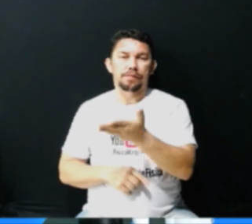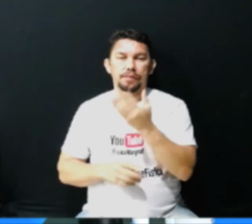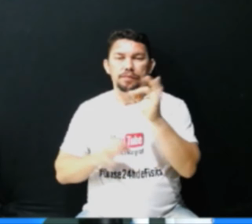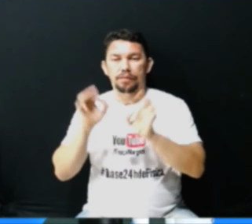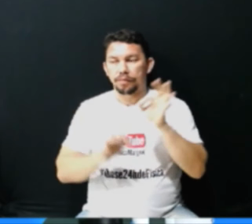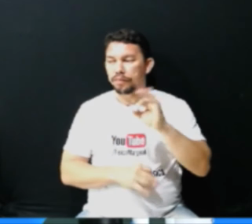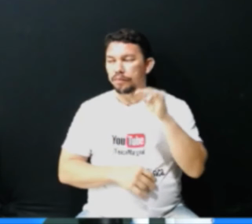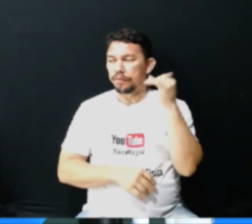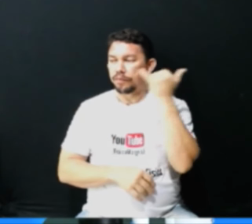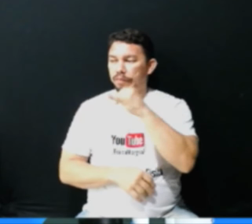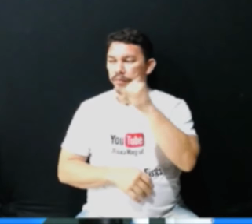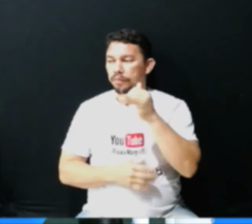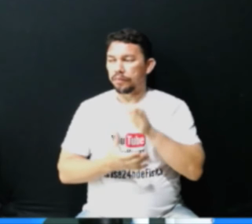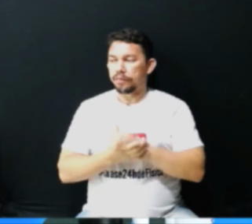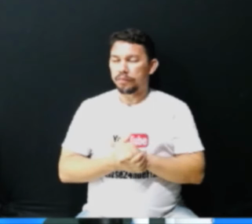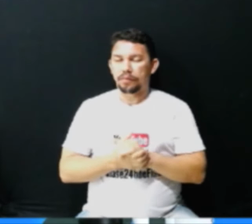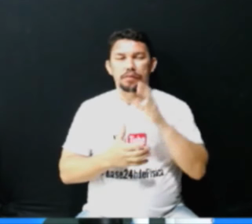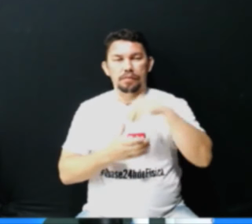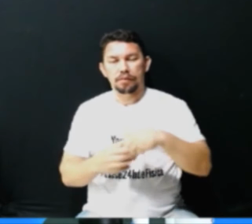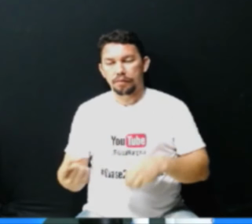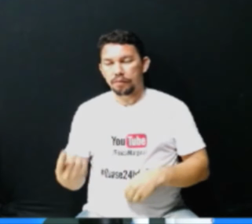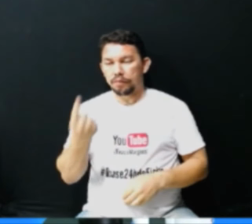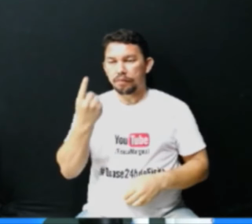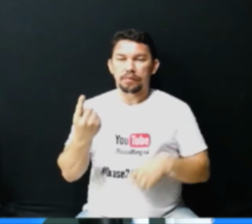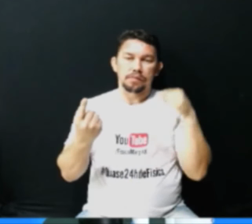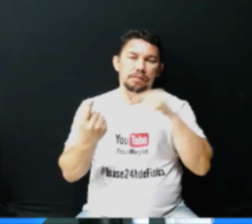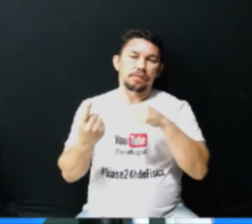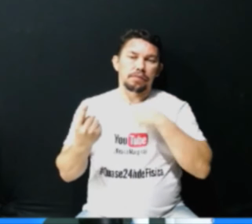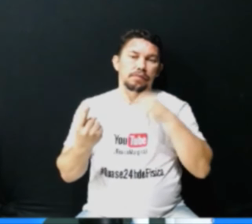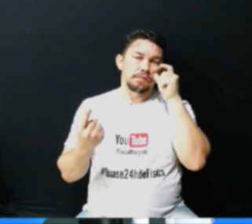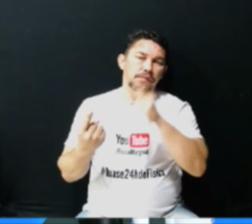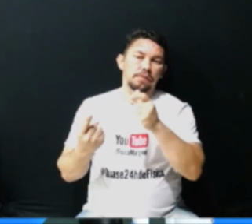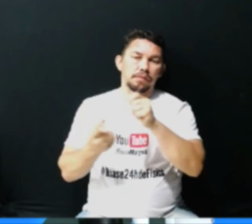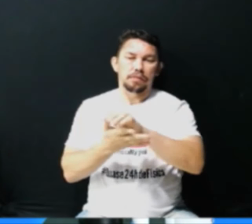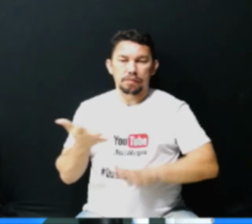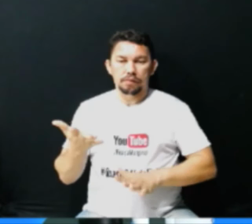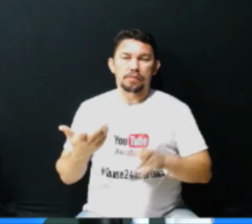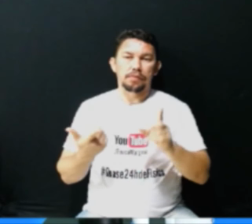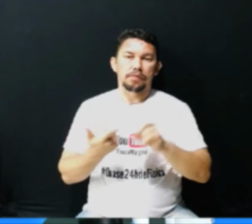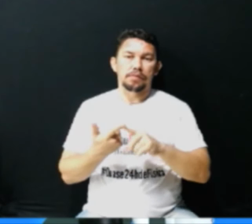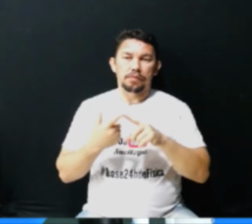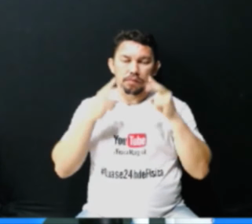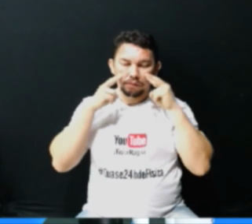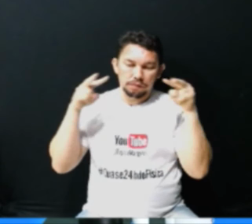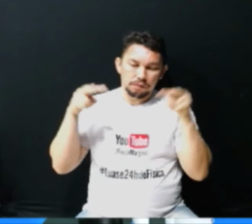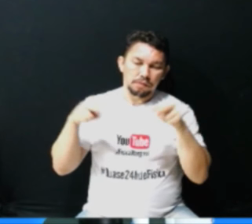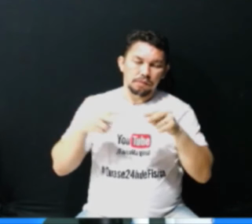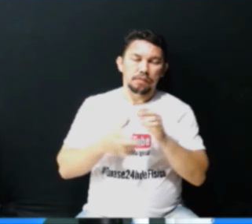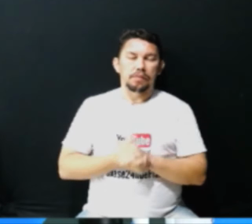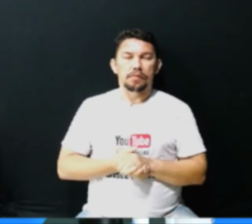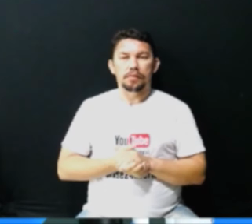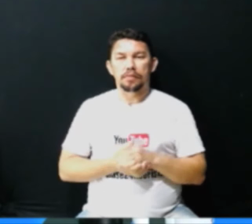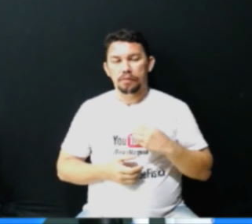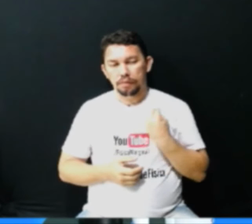elétricos é uma das partes que os alunos têm muita dificuldade de visualizar. Muitos fazem as